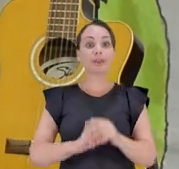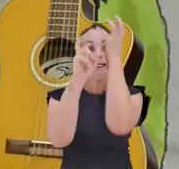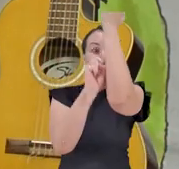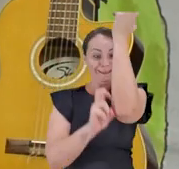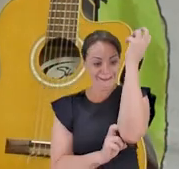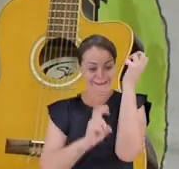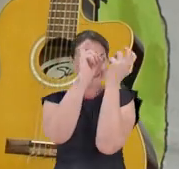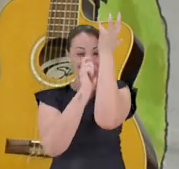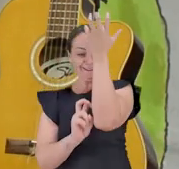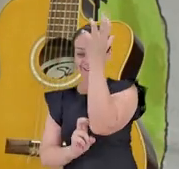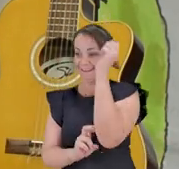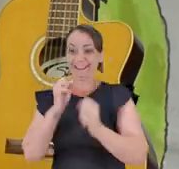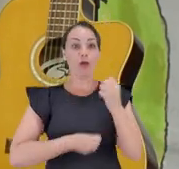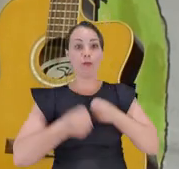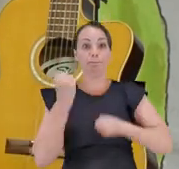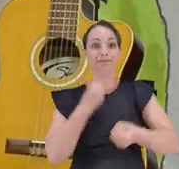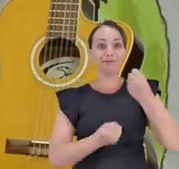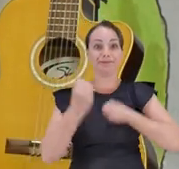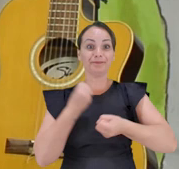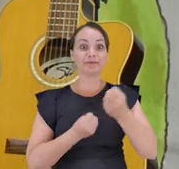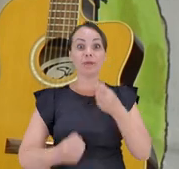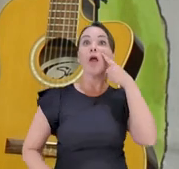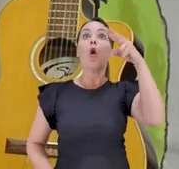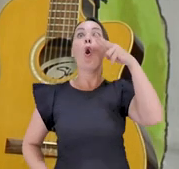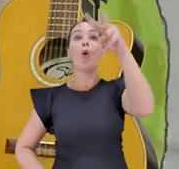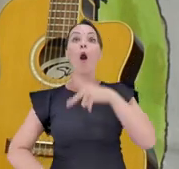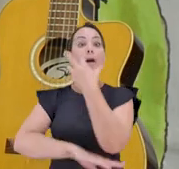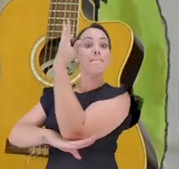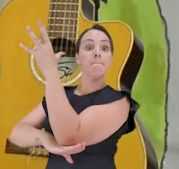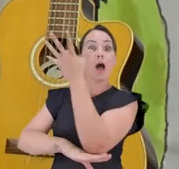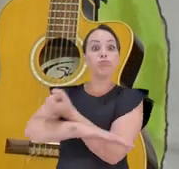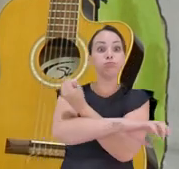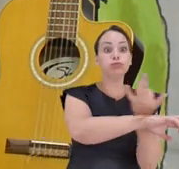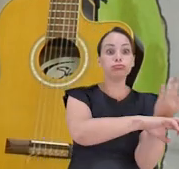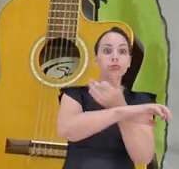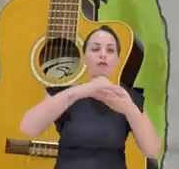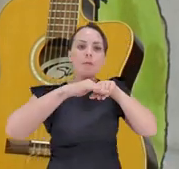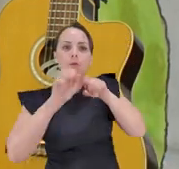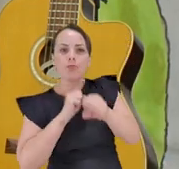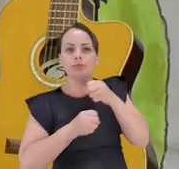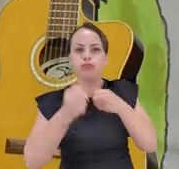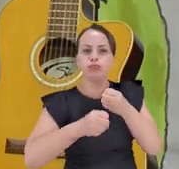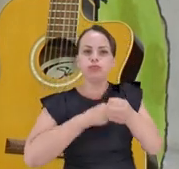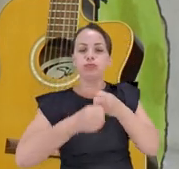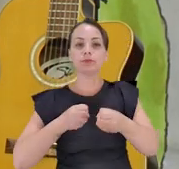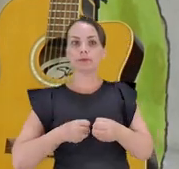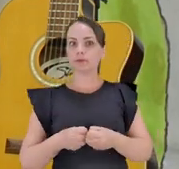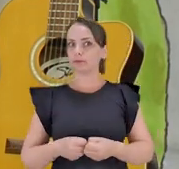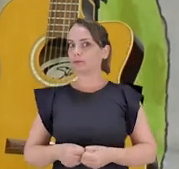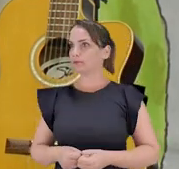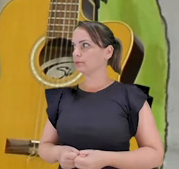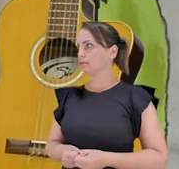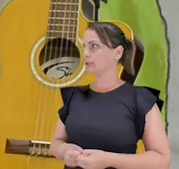Descendo. Descendo. Correndo. Correndo. Xiii, olha lá o matagal, vamos passar. Xiii, olha lá o matagal, vamos passar.